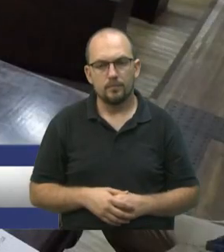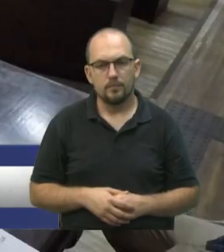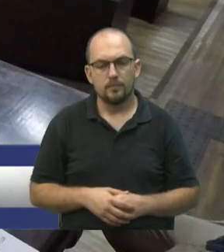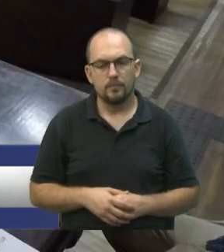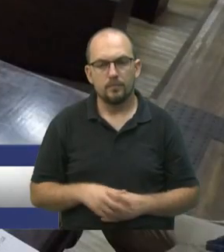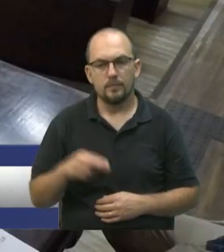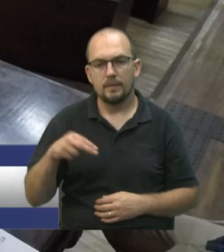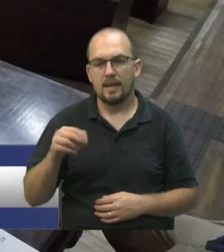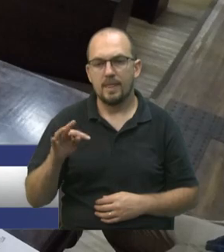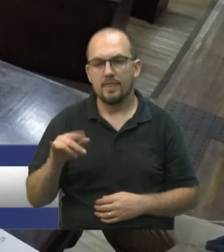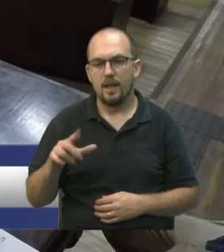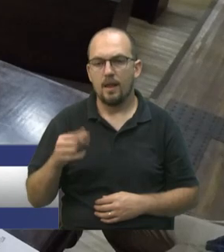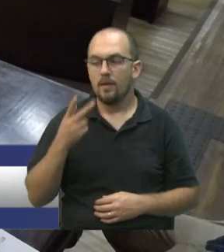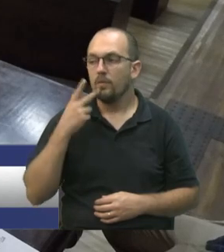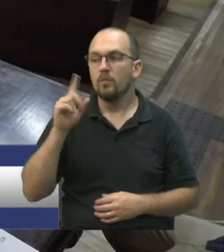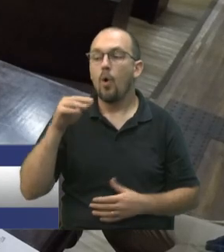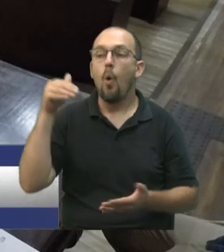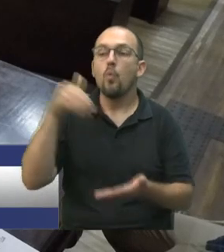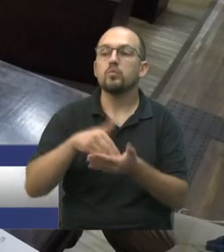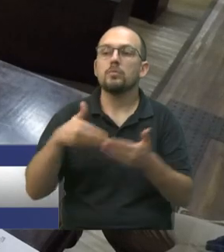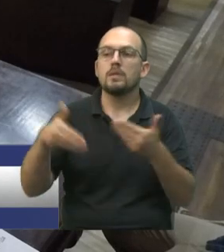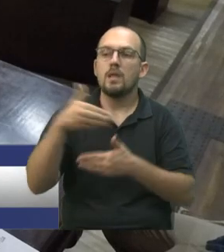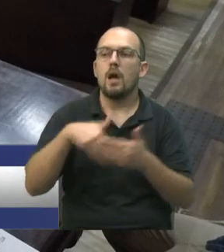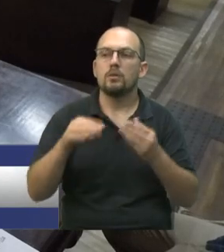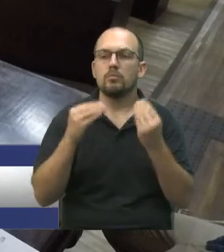de tribunal é o último slide.